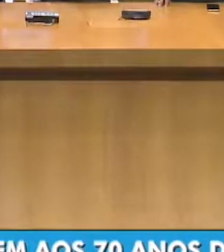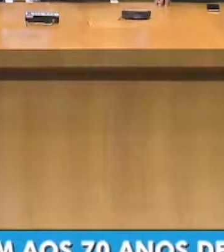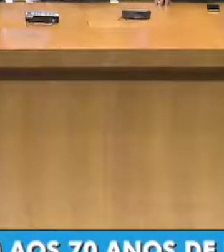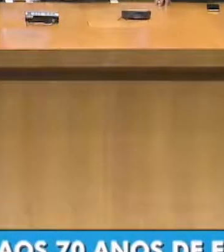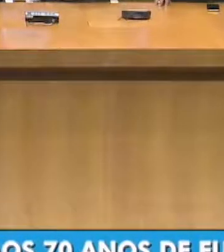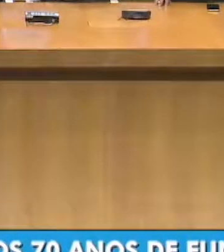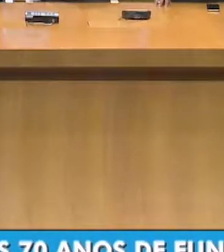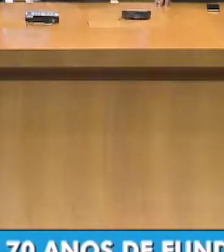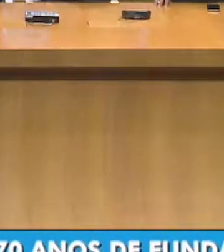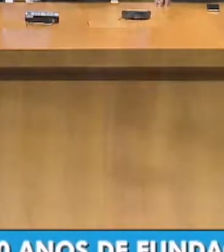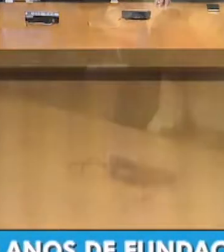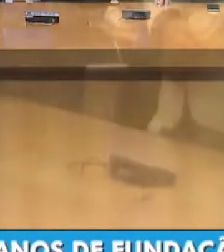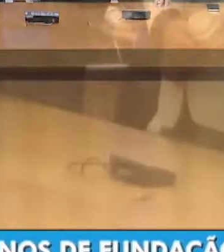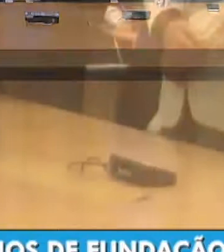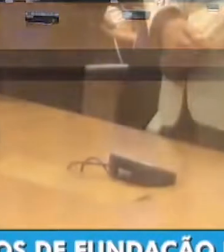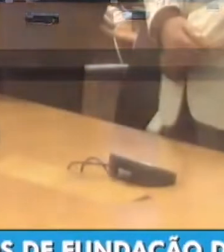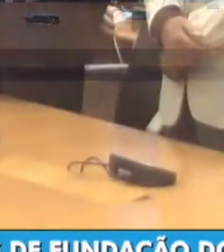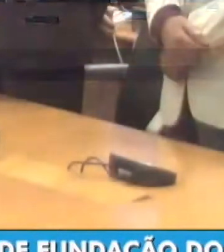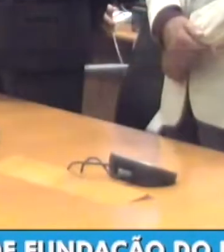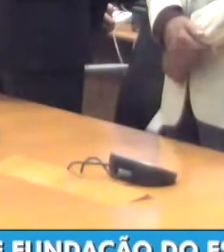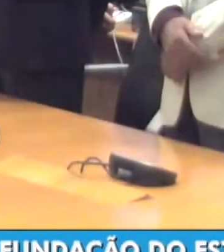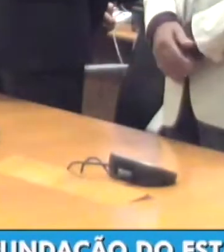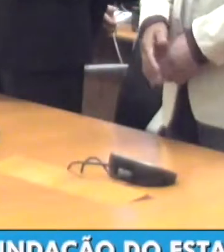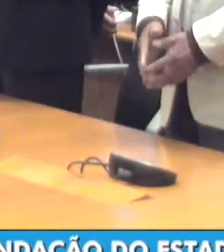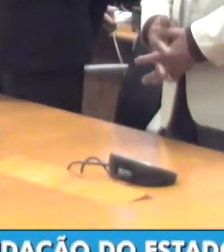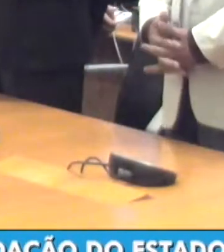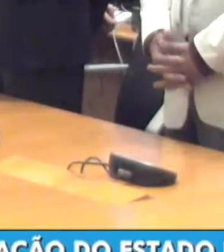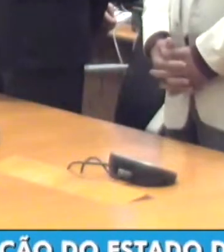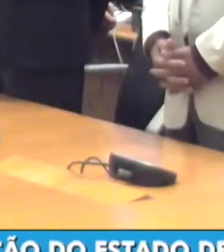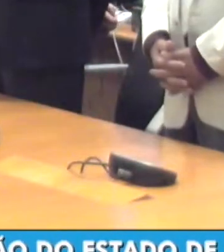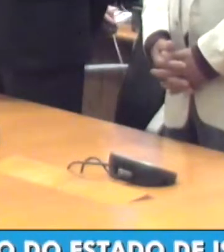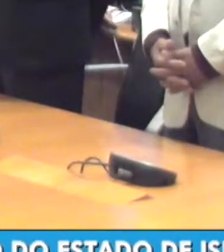quabacno tal pai,